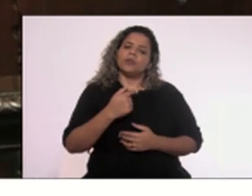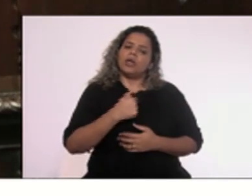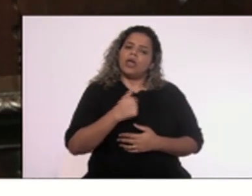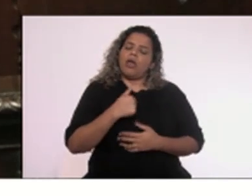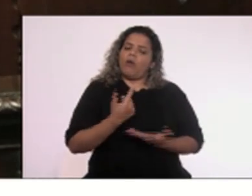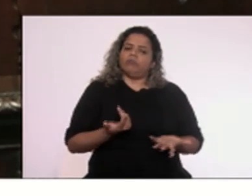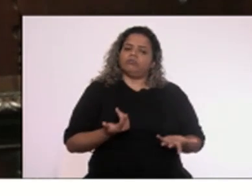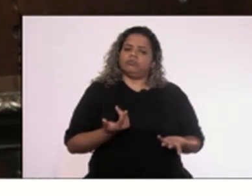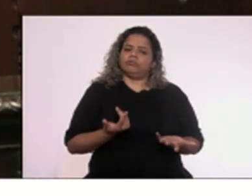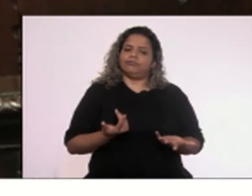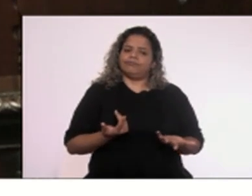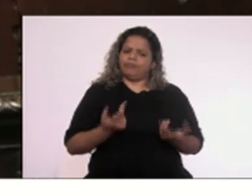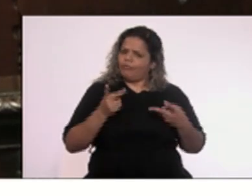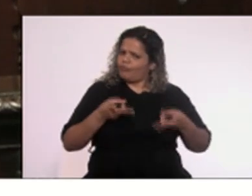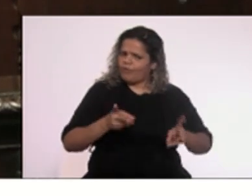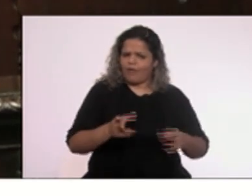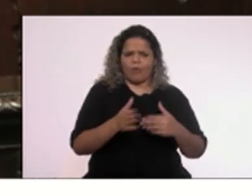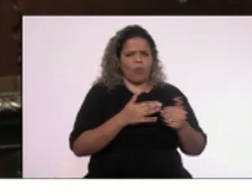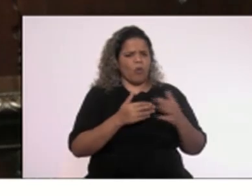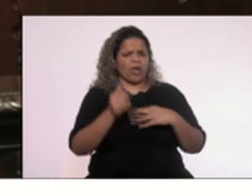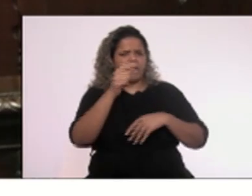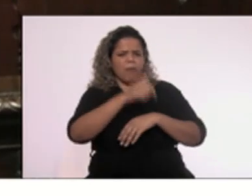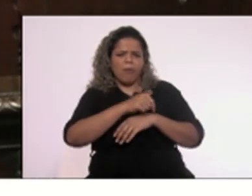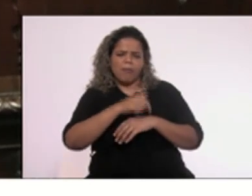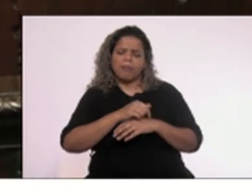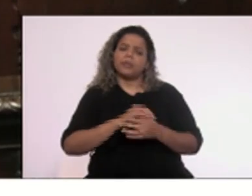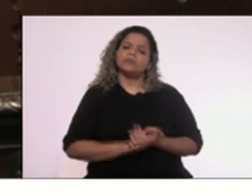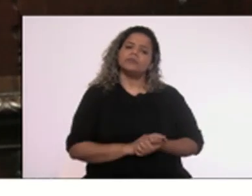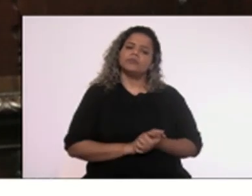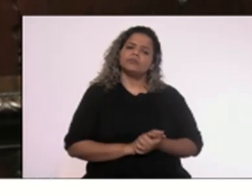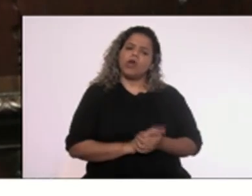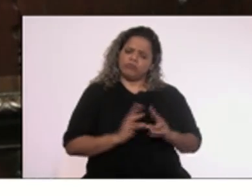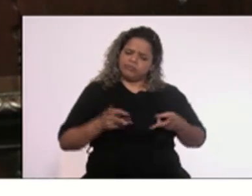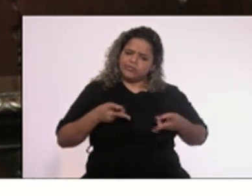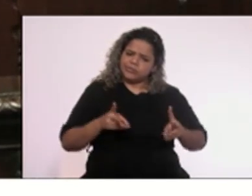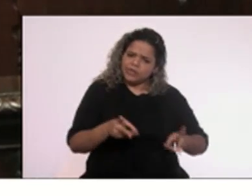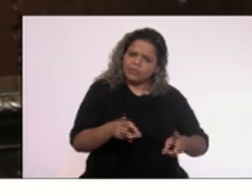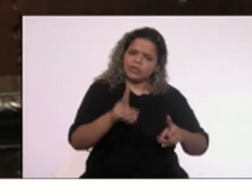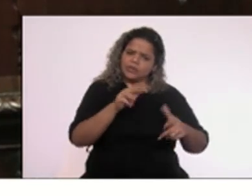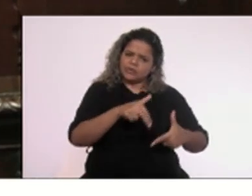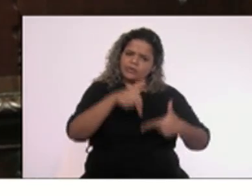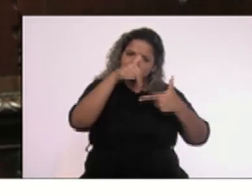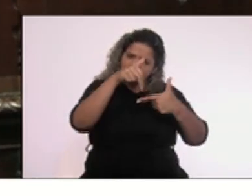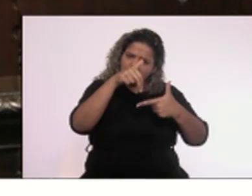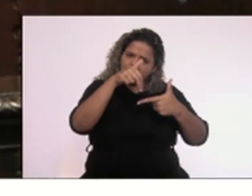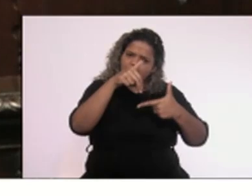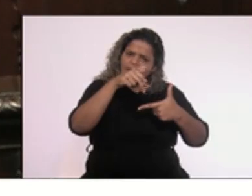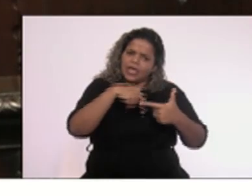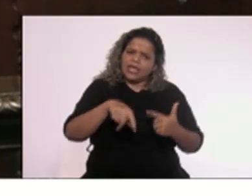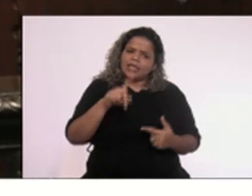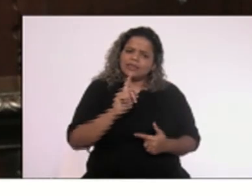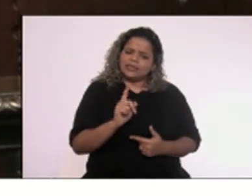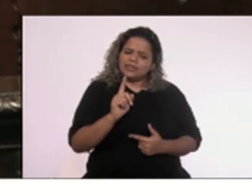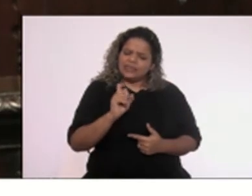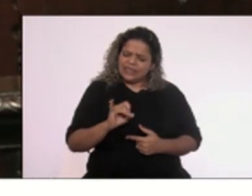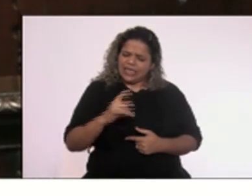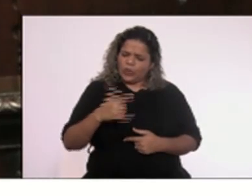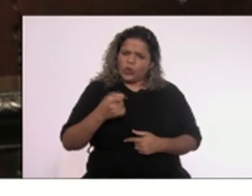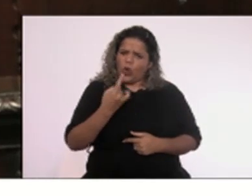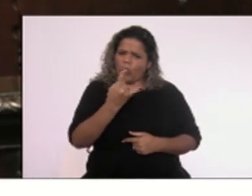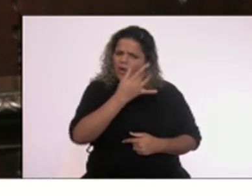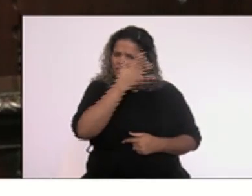não hesitarei, senhor presidente, em qualquer momento que seja, permanecer nesse plenário, ainda que não tenha uma viva alma aqui